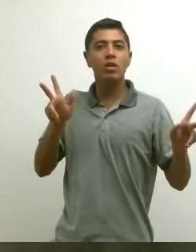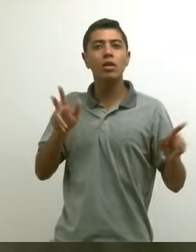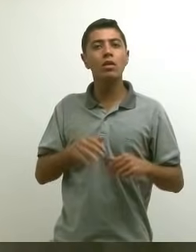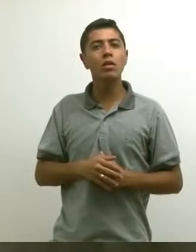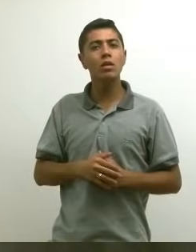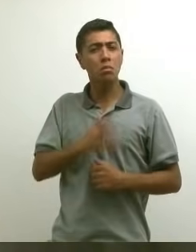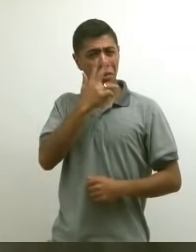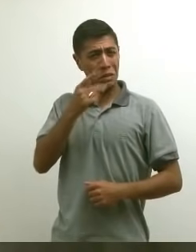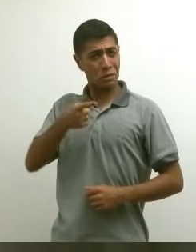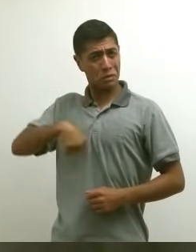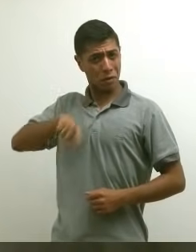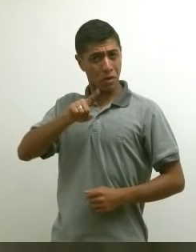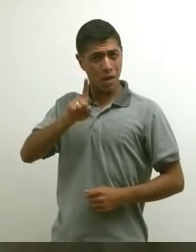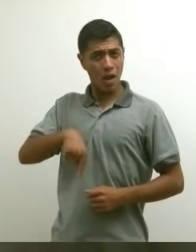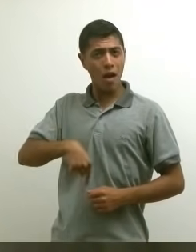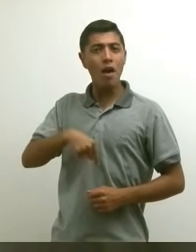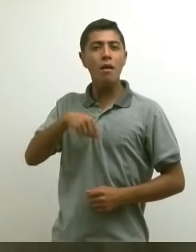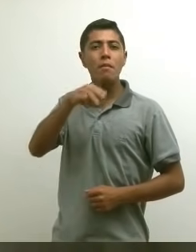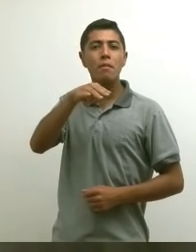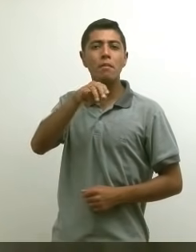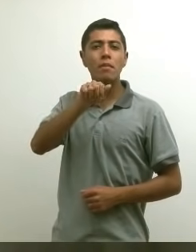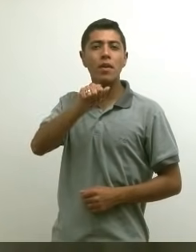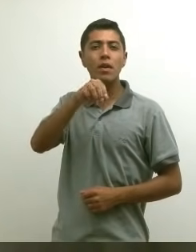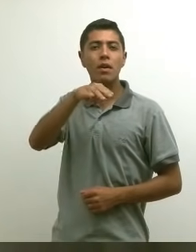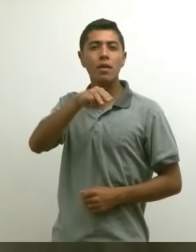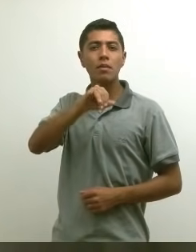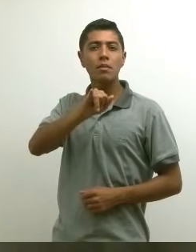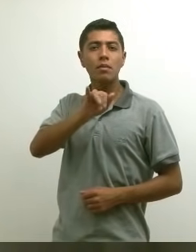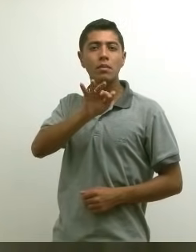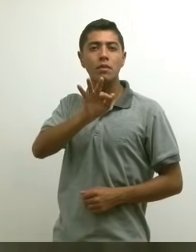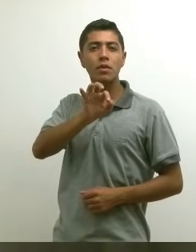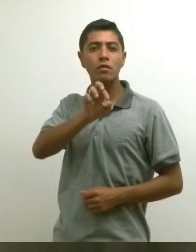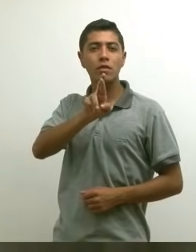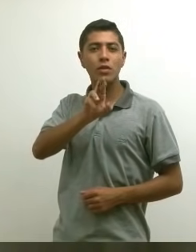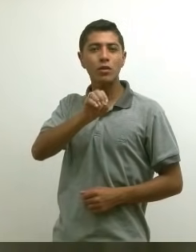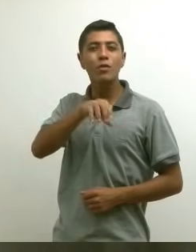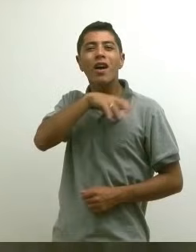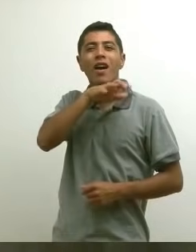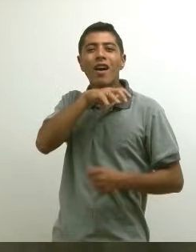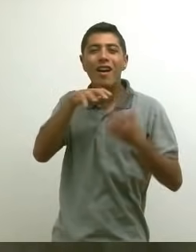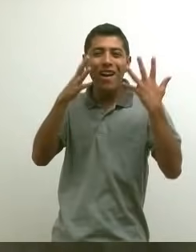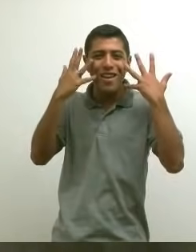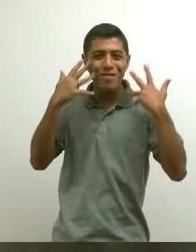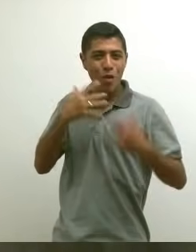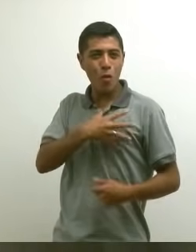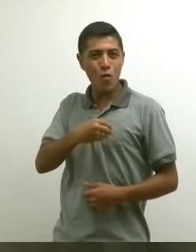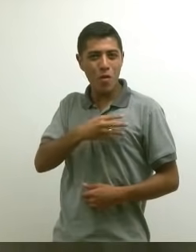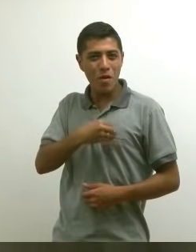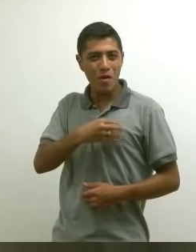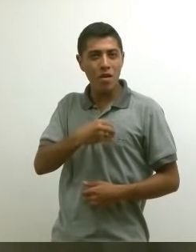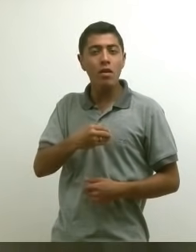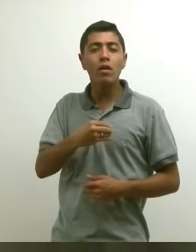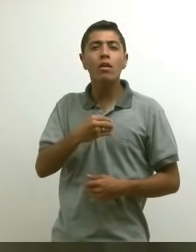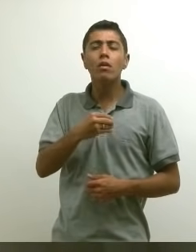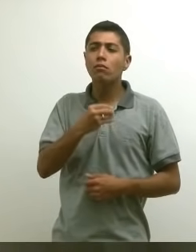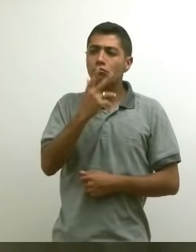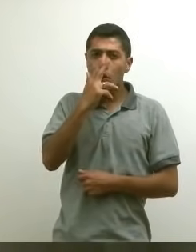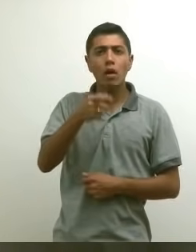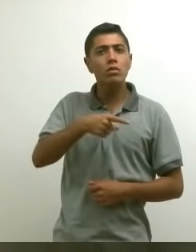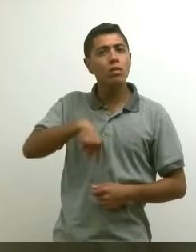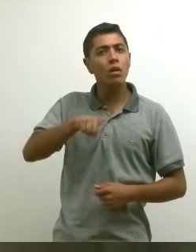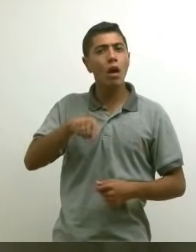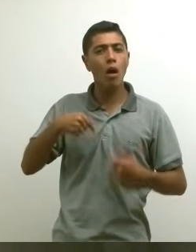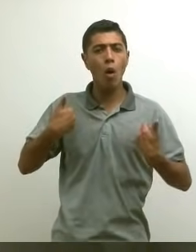somos um ser que simplifica seu corpo e expandir a mente e se a gente agora